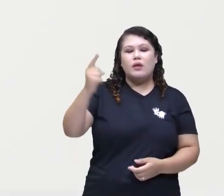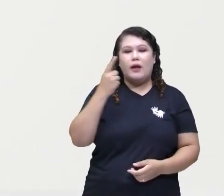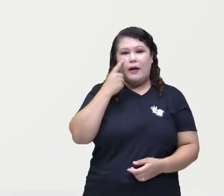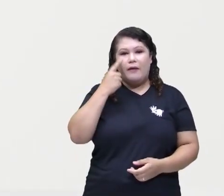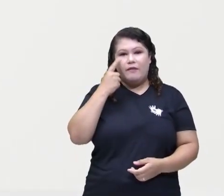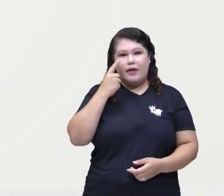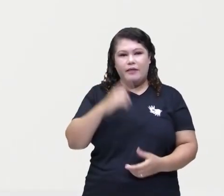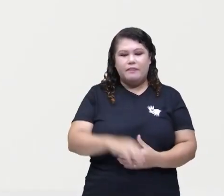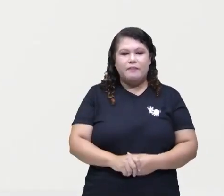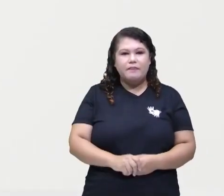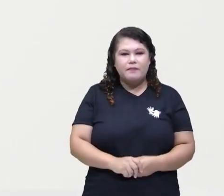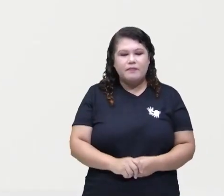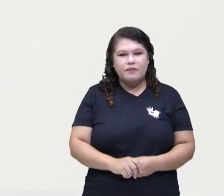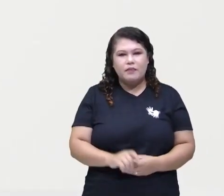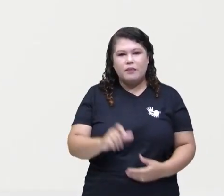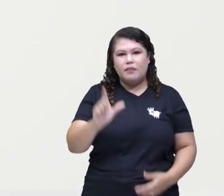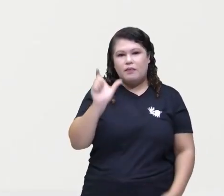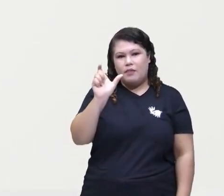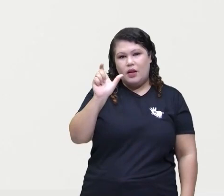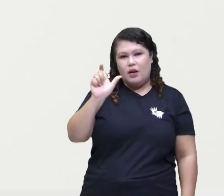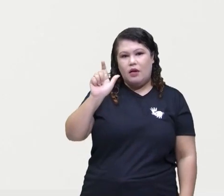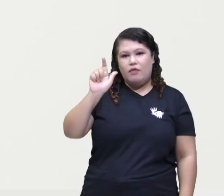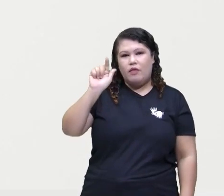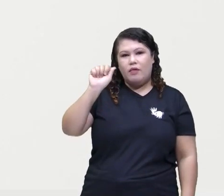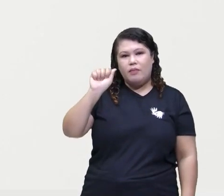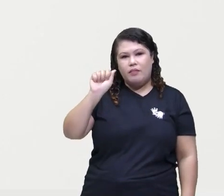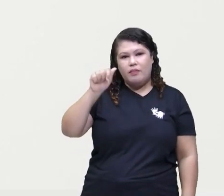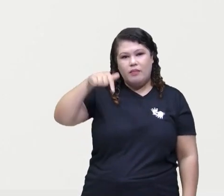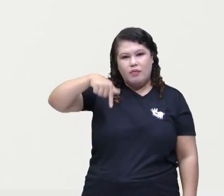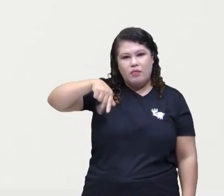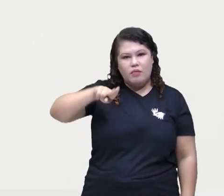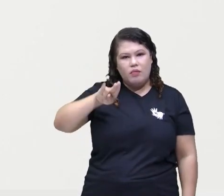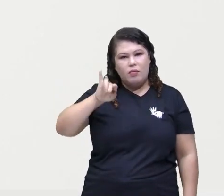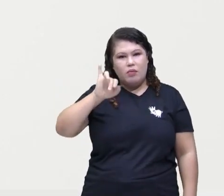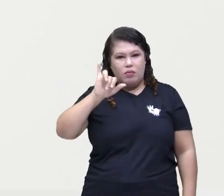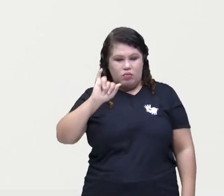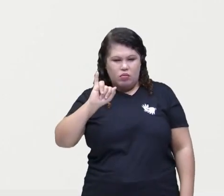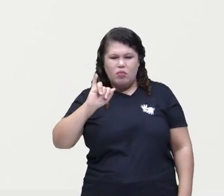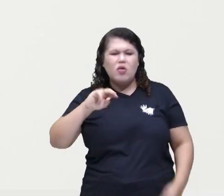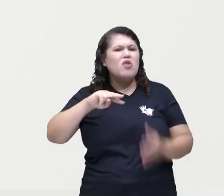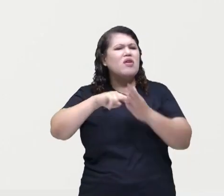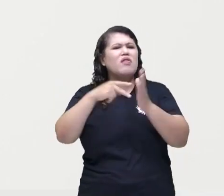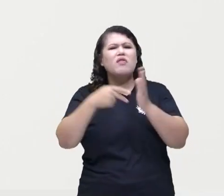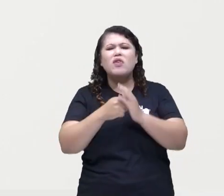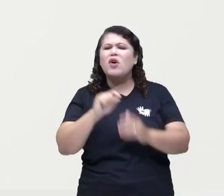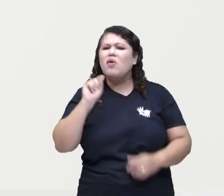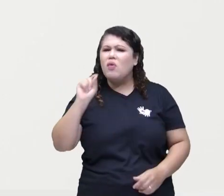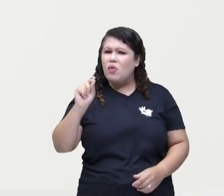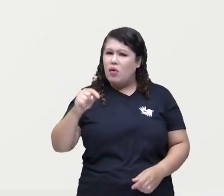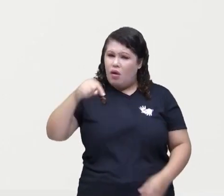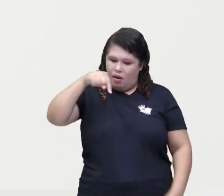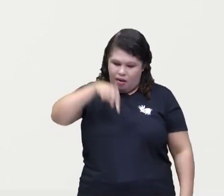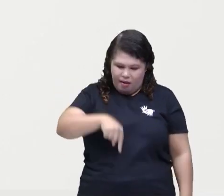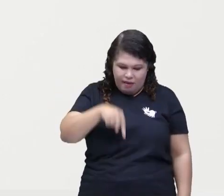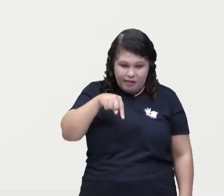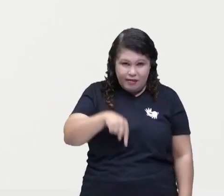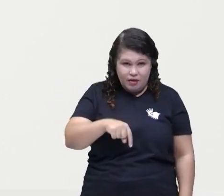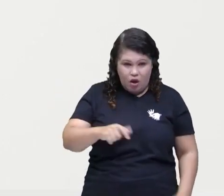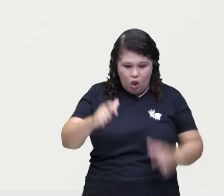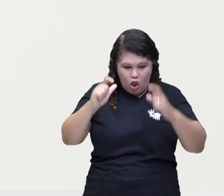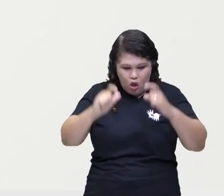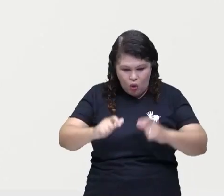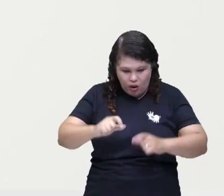que significa a palavra aqui? Significa neste lugar,